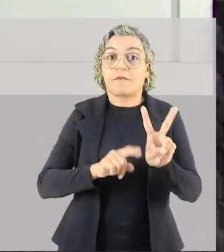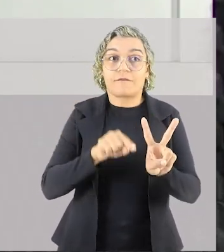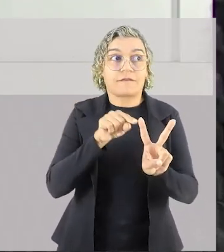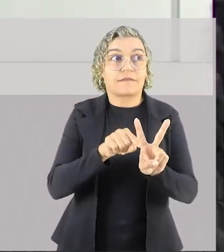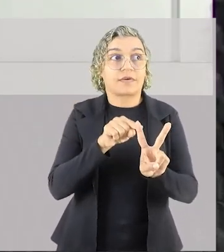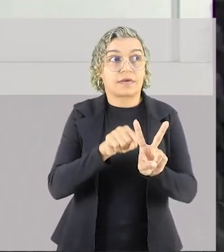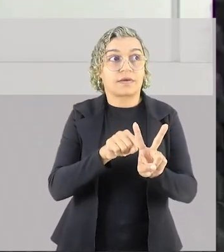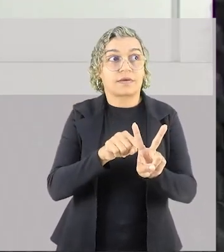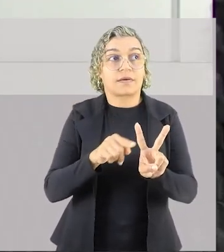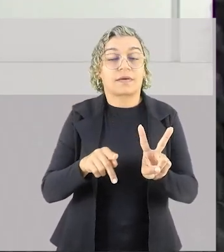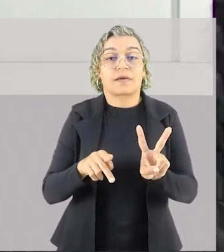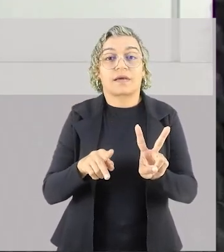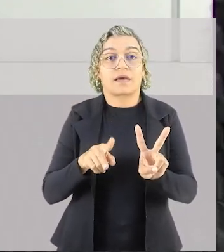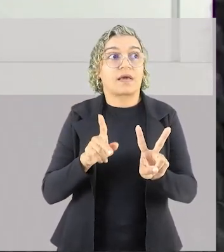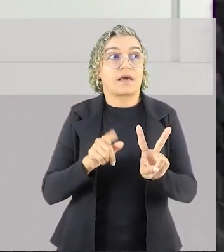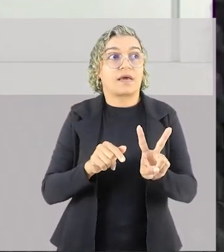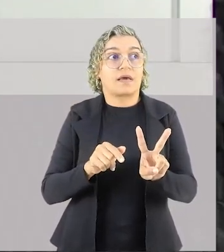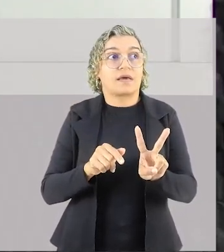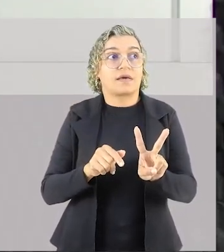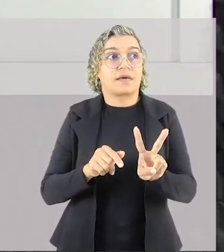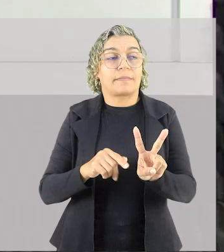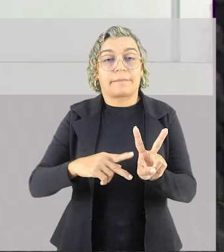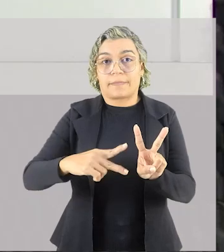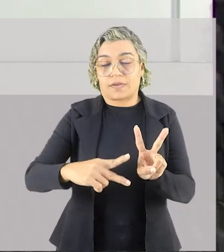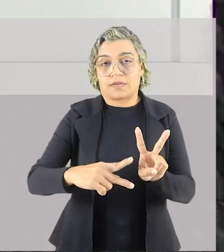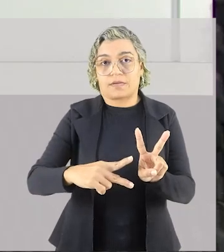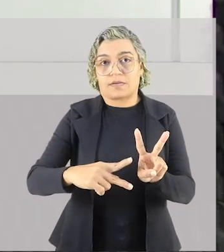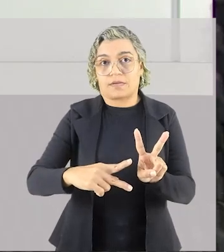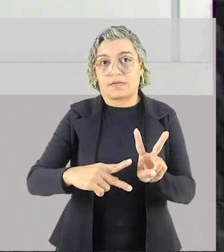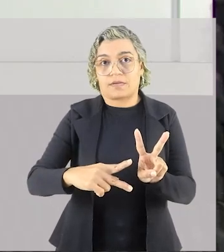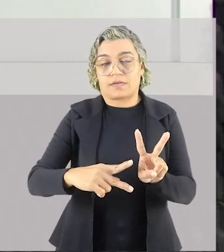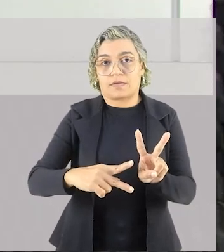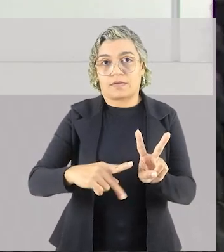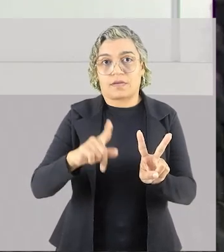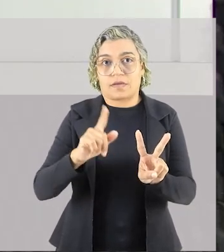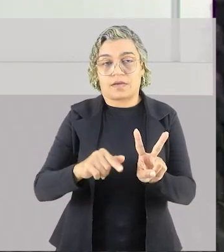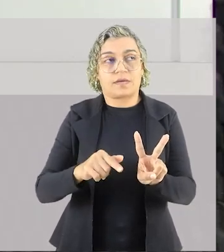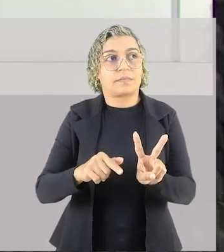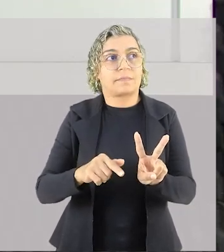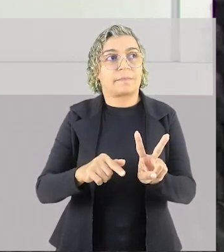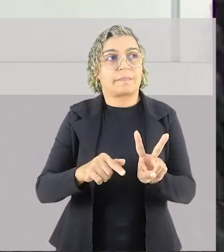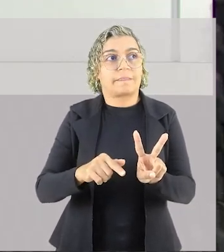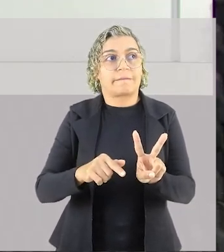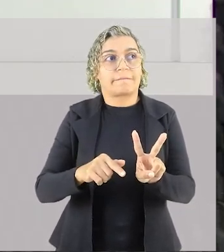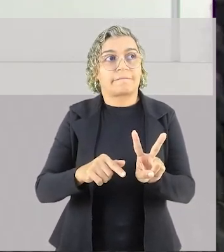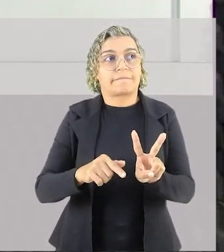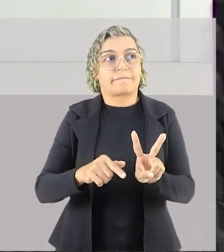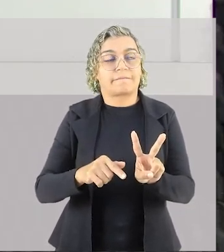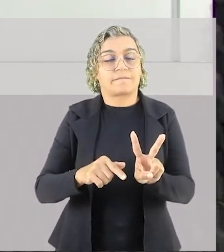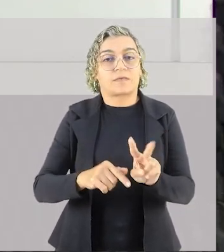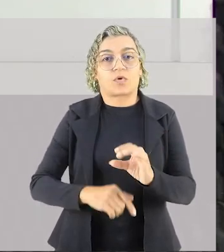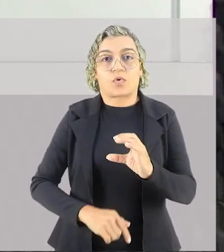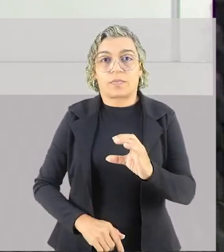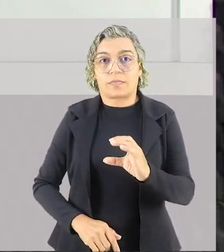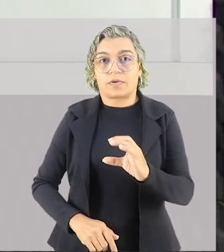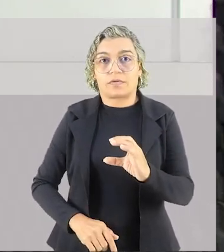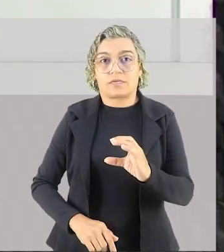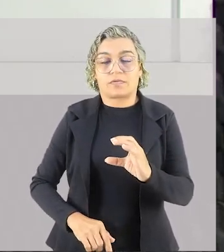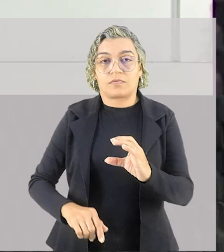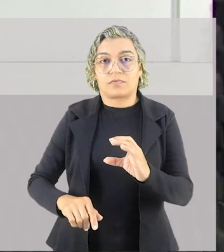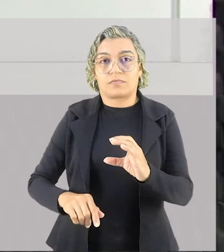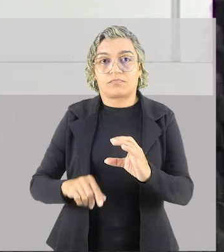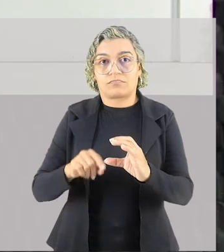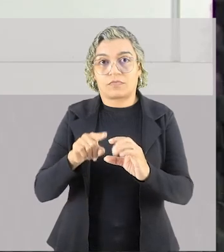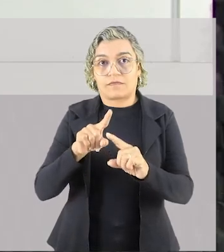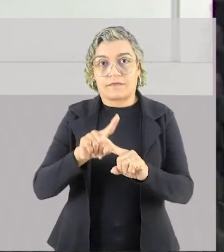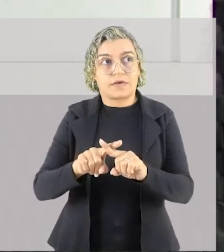um paralelepípedo, que é esse aqui, você multiplica comprimento vezes largura vezes